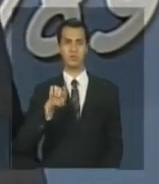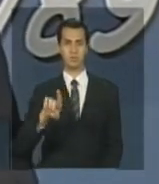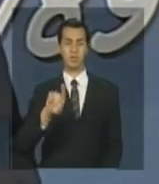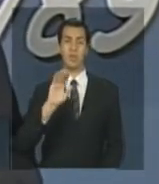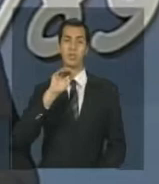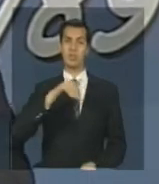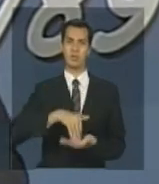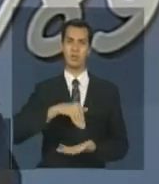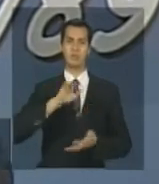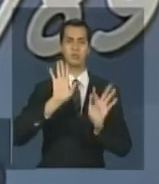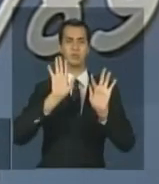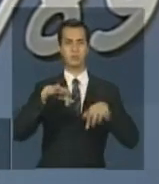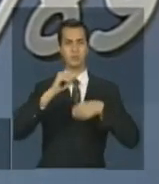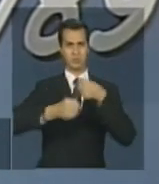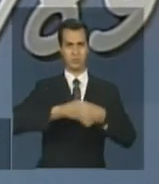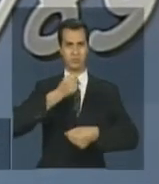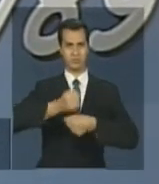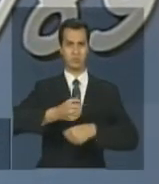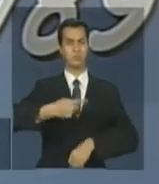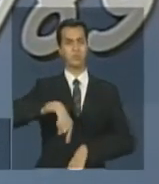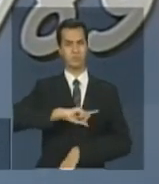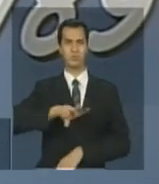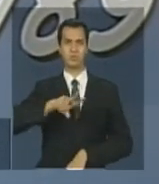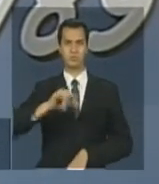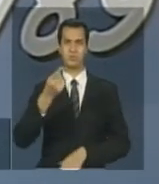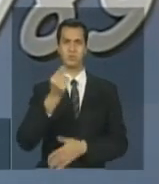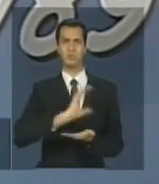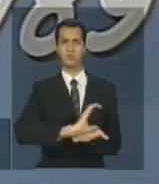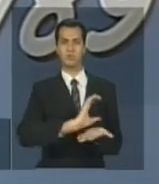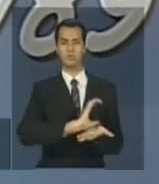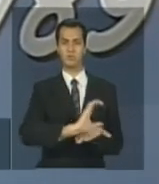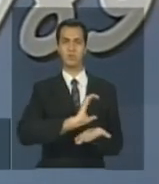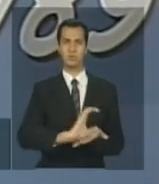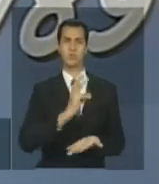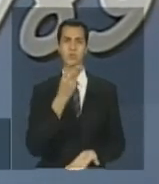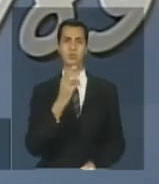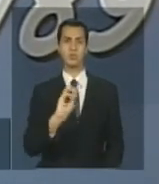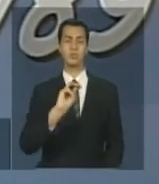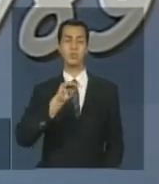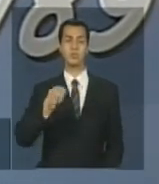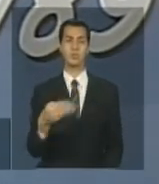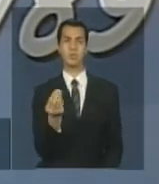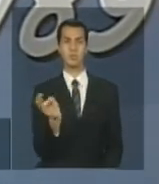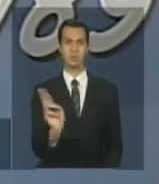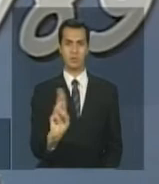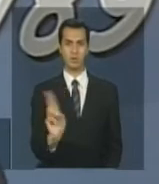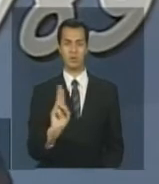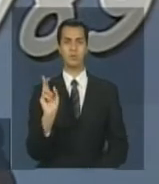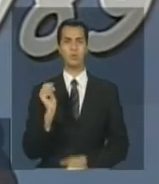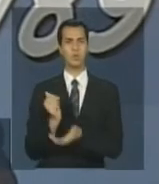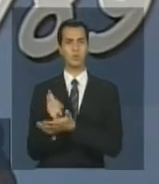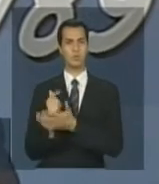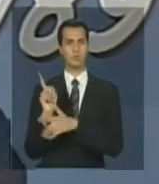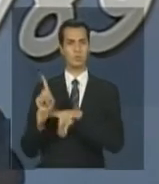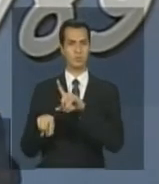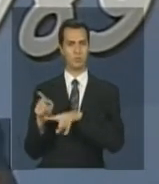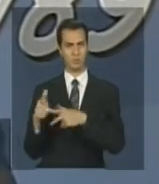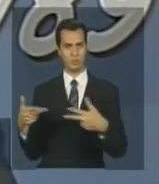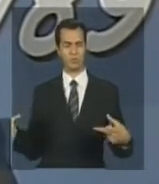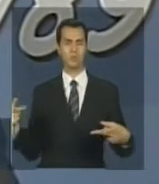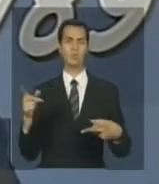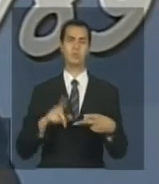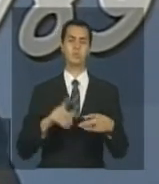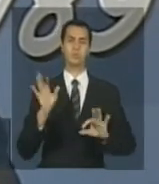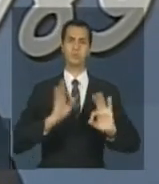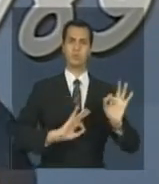deste ano nós vamos investir aqui quase 30 milhões de reais em equipamentos em